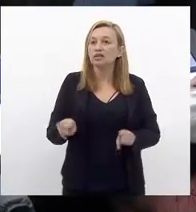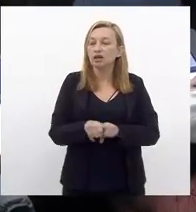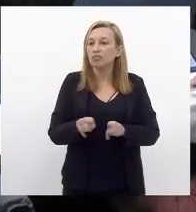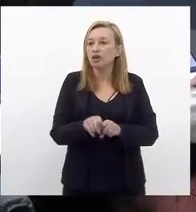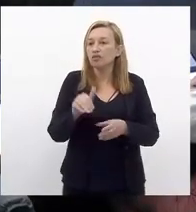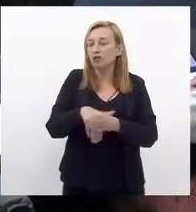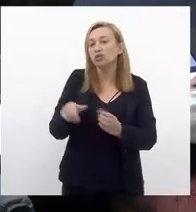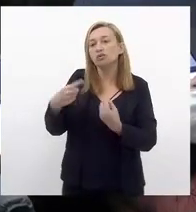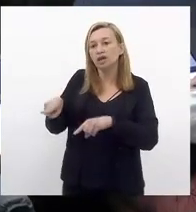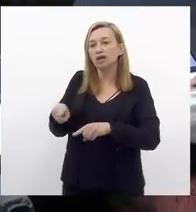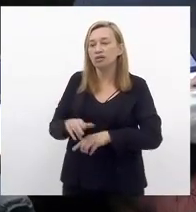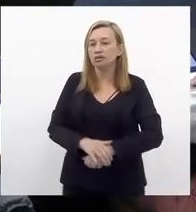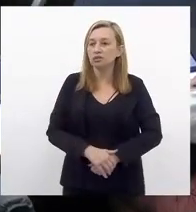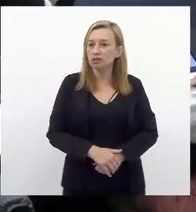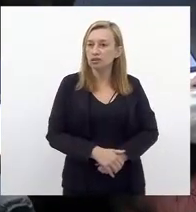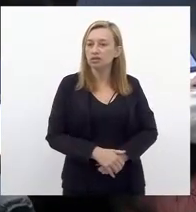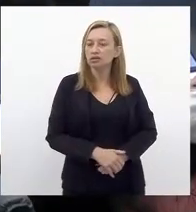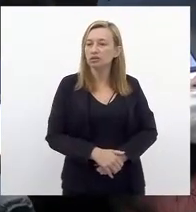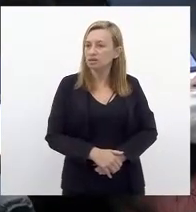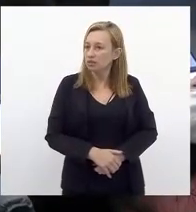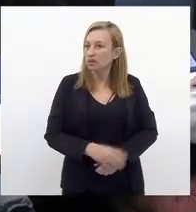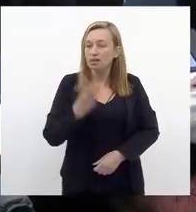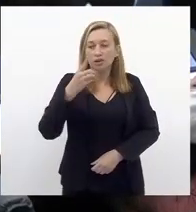não pode encontrar